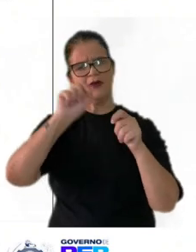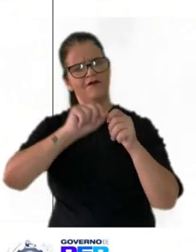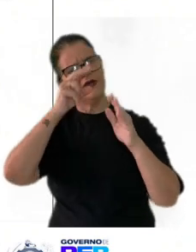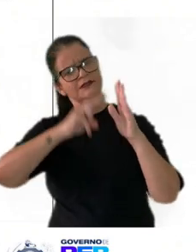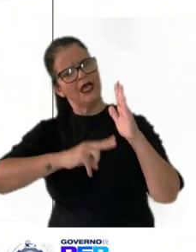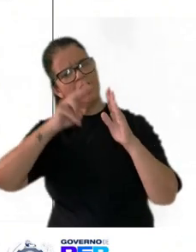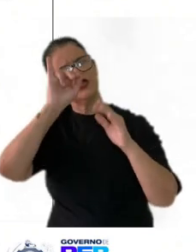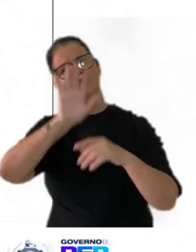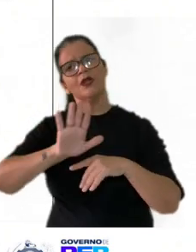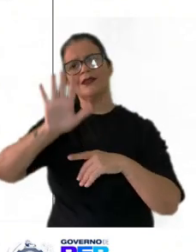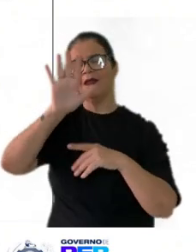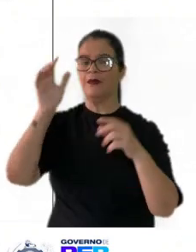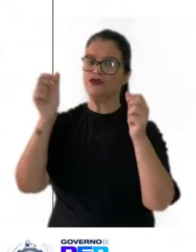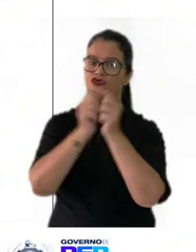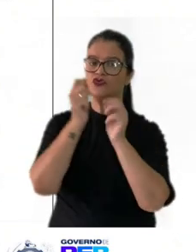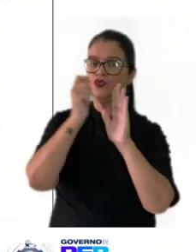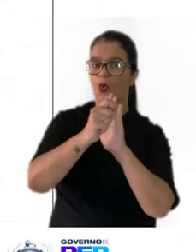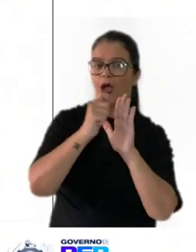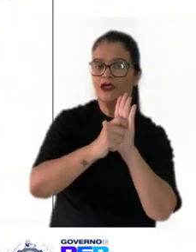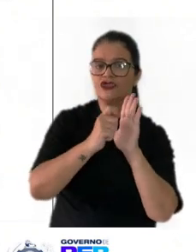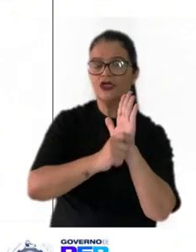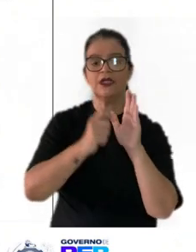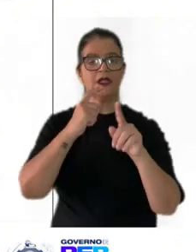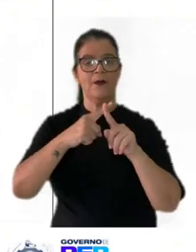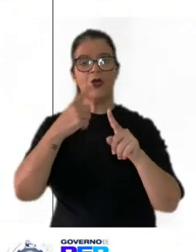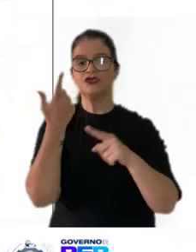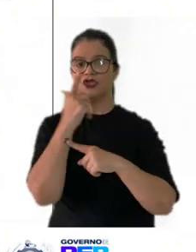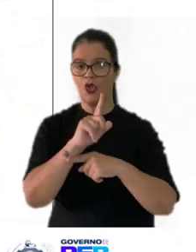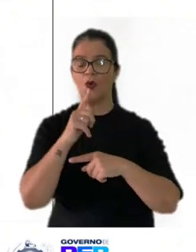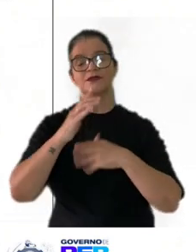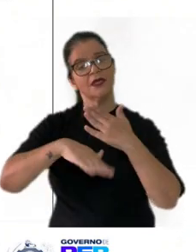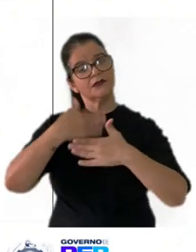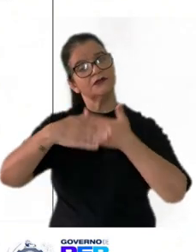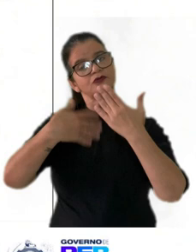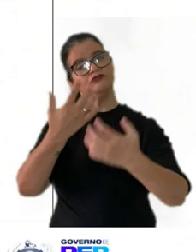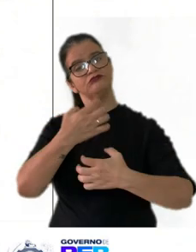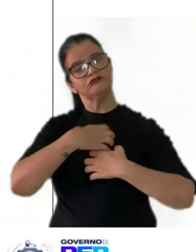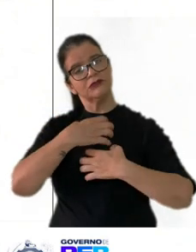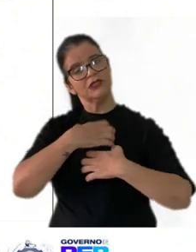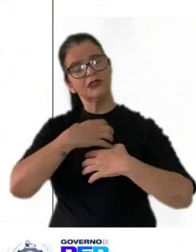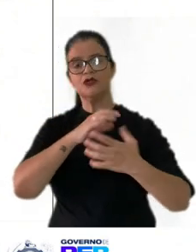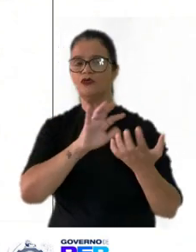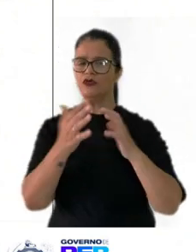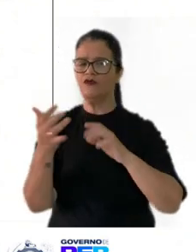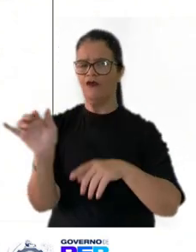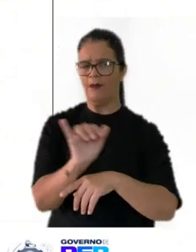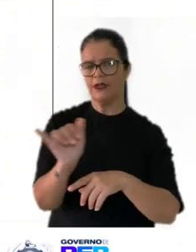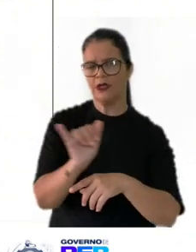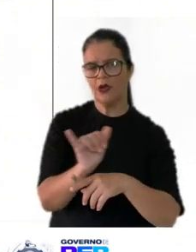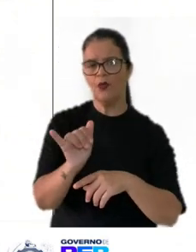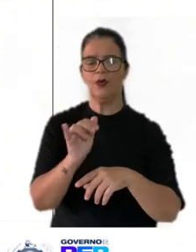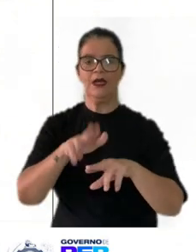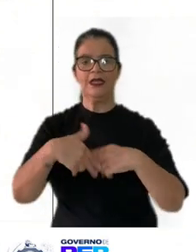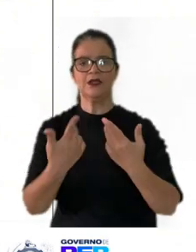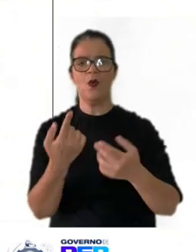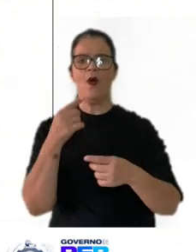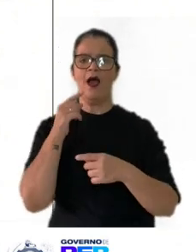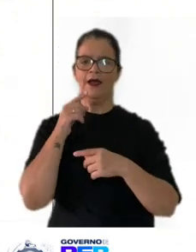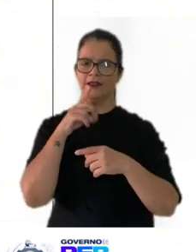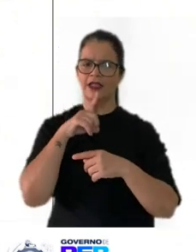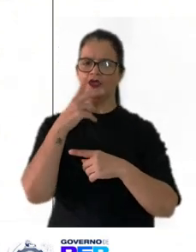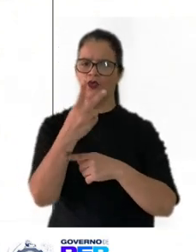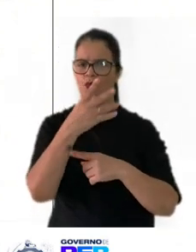junto com a escrita porque a gente consegue construir o sentido de forma mais tranquila então aqui a gente tem duas pessoas